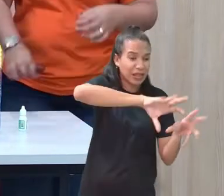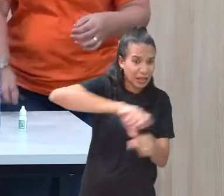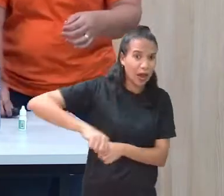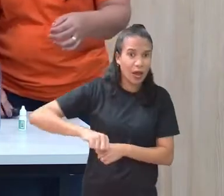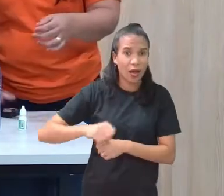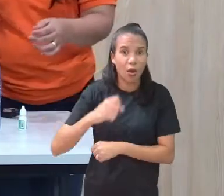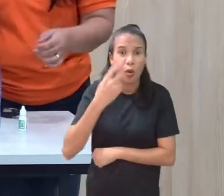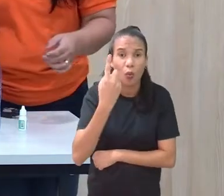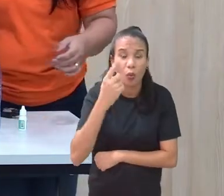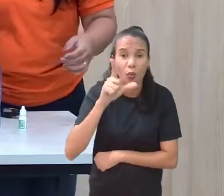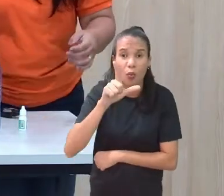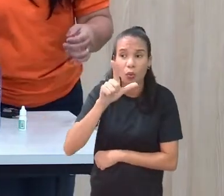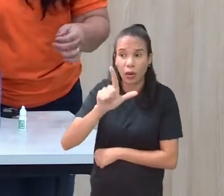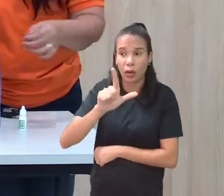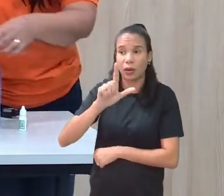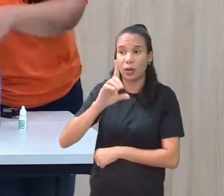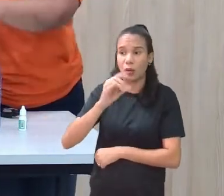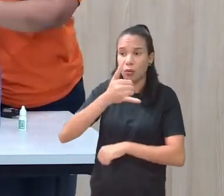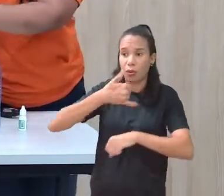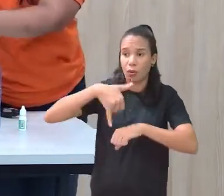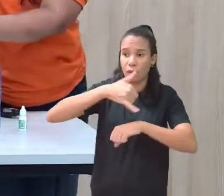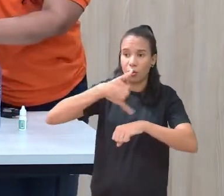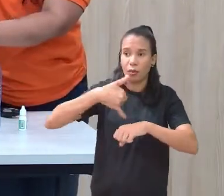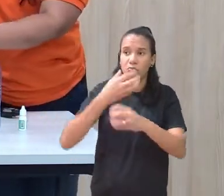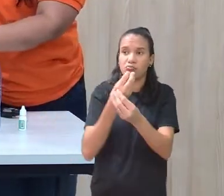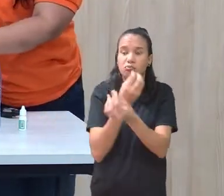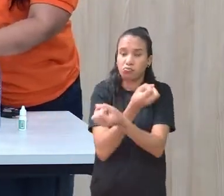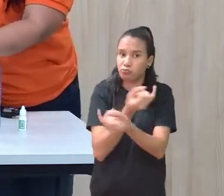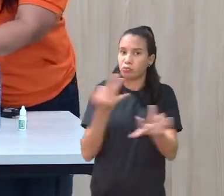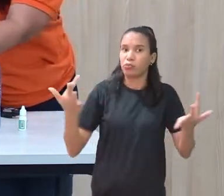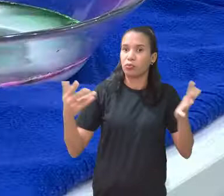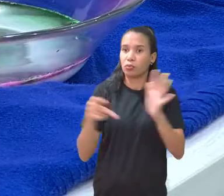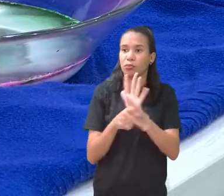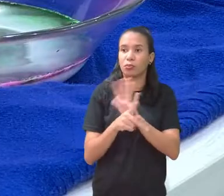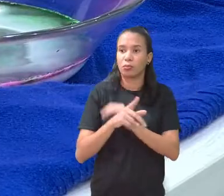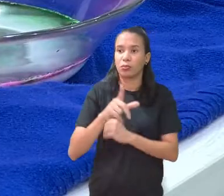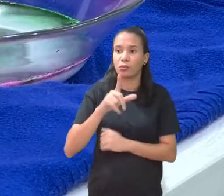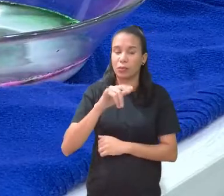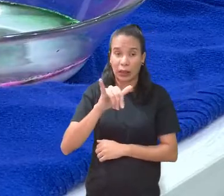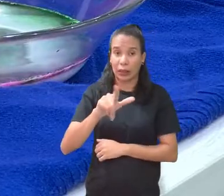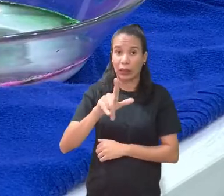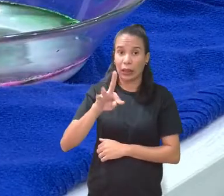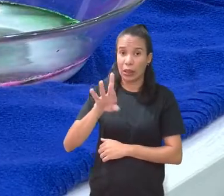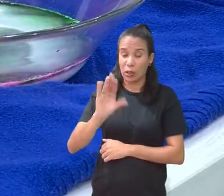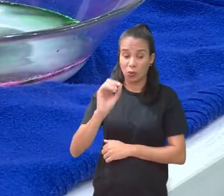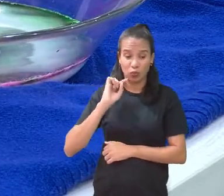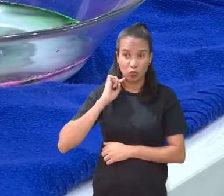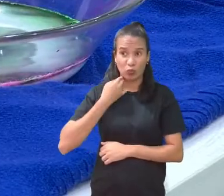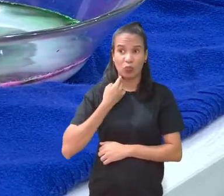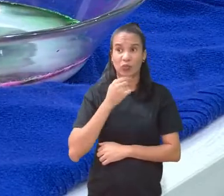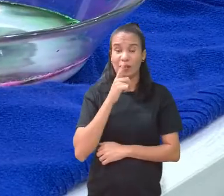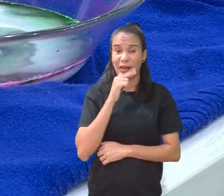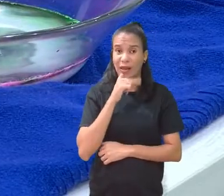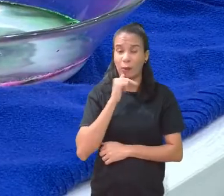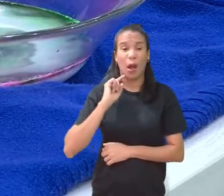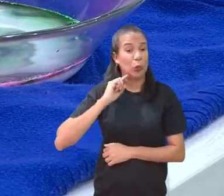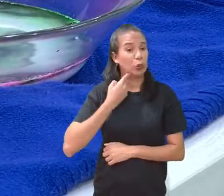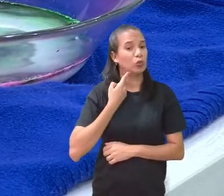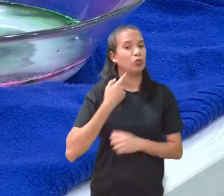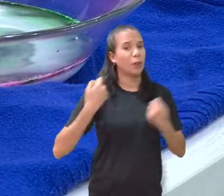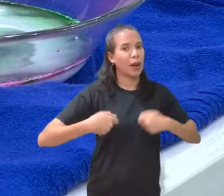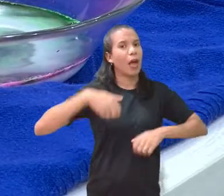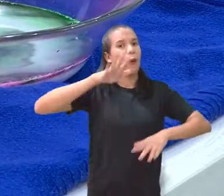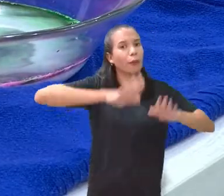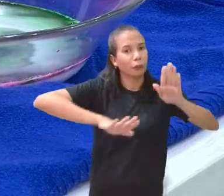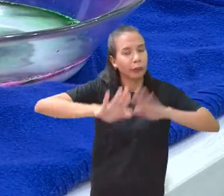1 litro de óleo, são vários litros, né? Pois é, né, Carla? Pois é. Que suja de água, gente. Poluição, a gente tem que tomar